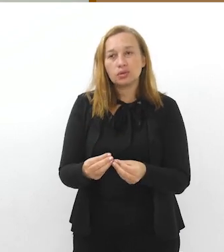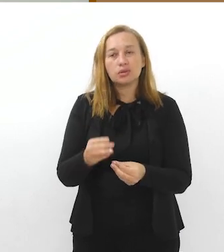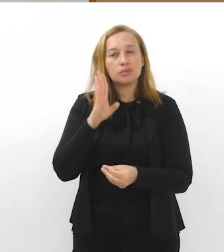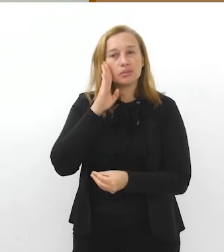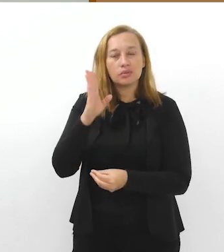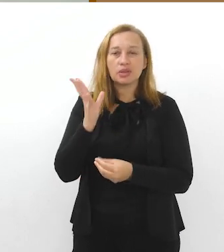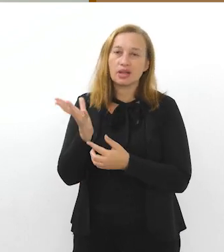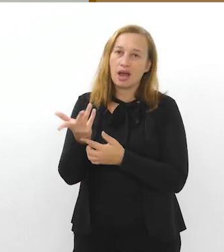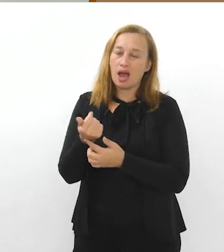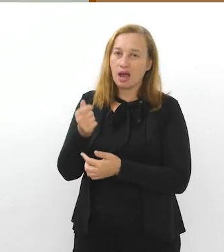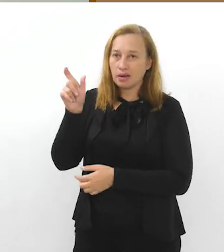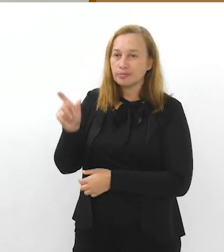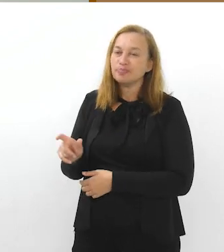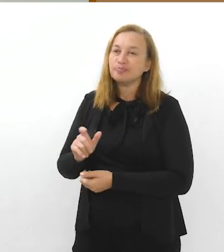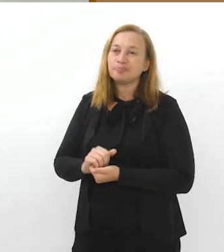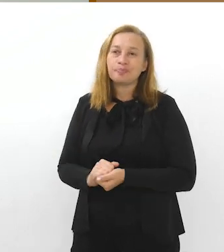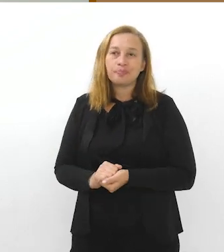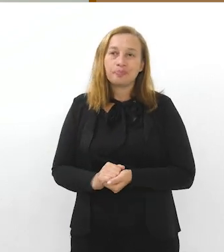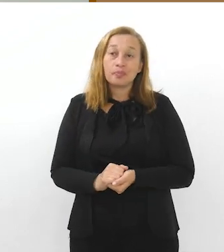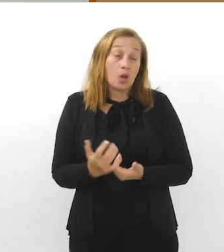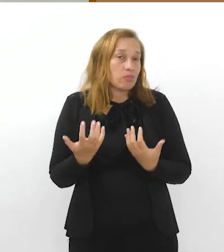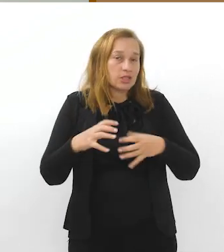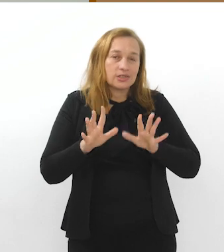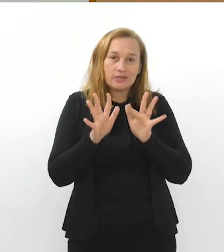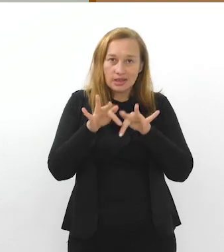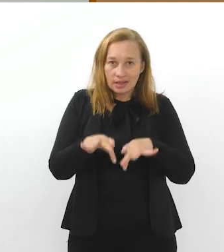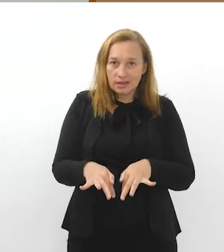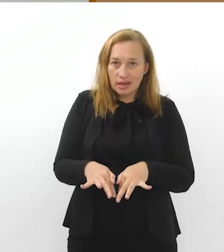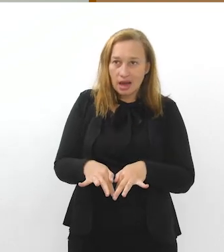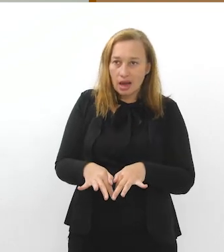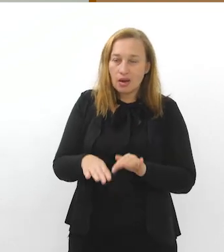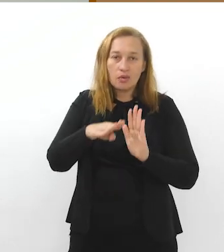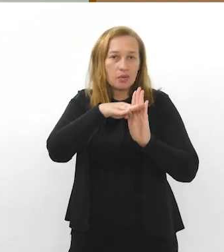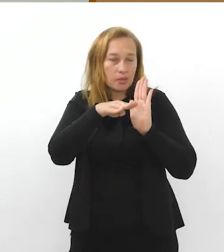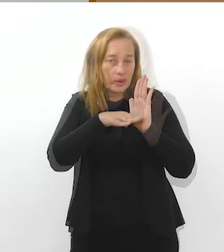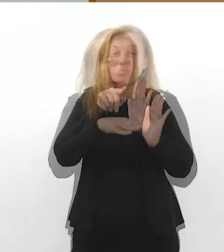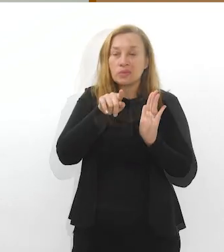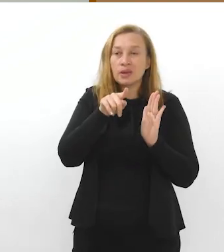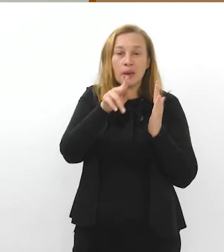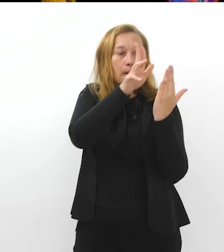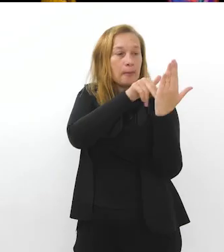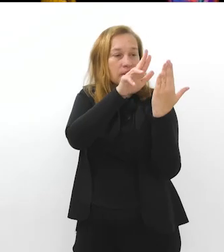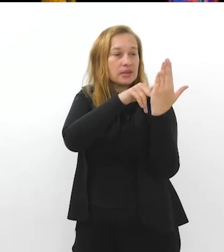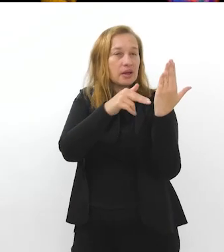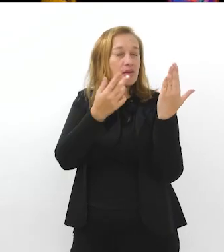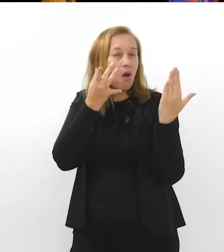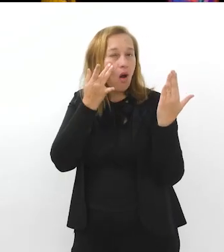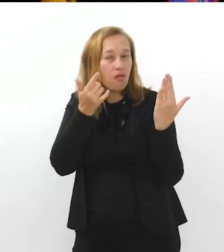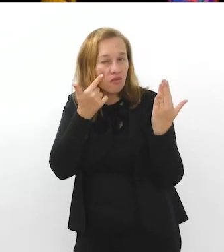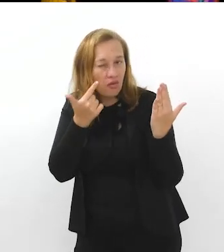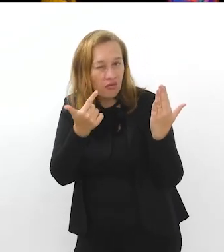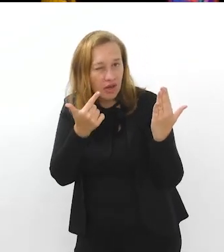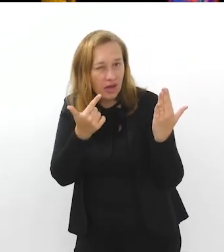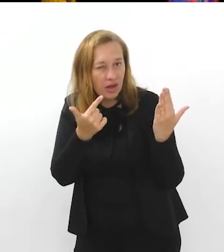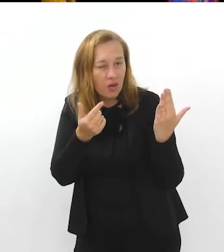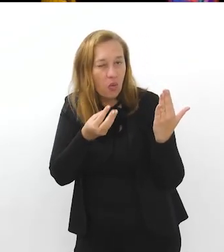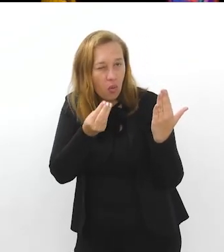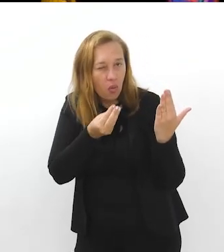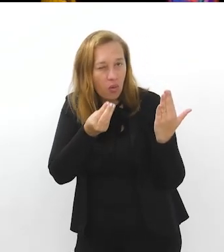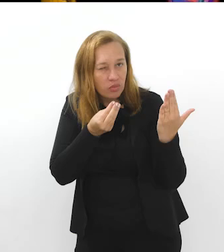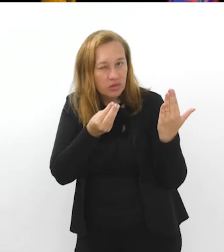é essa movimentação toda e principalmente a arte. Olha, eu não queria deixar de terminar o programa,